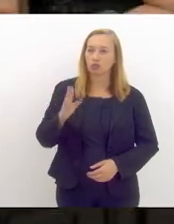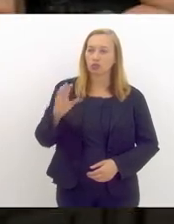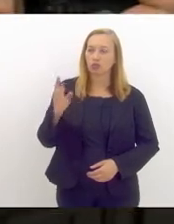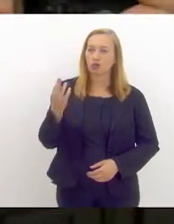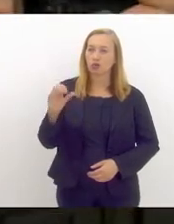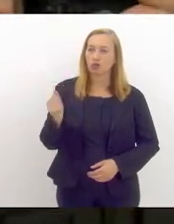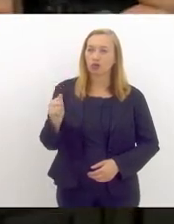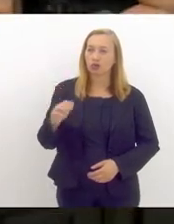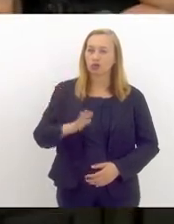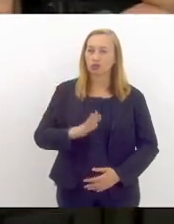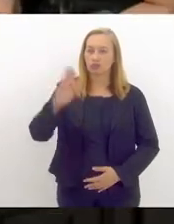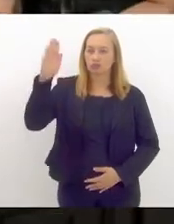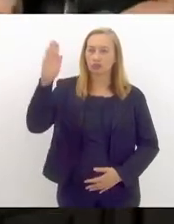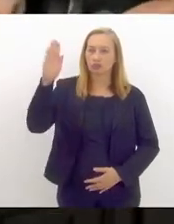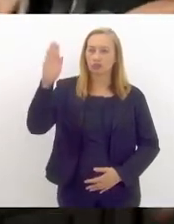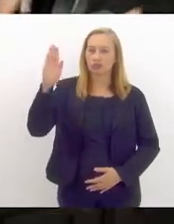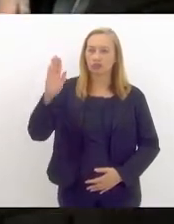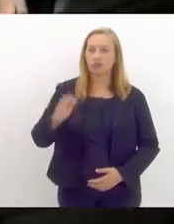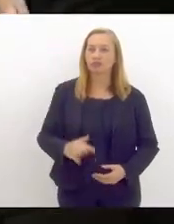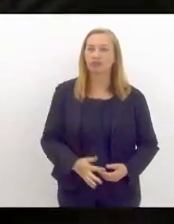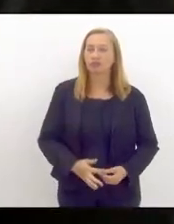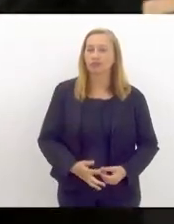Assim o prometo.